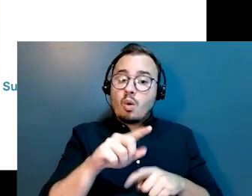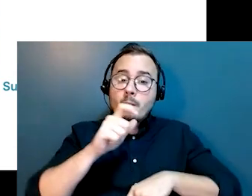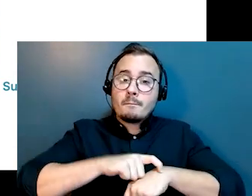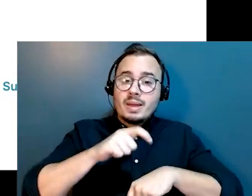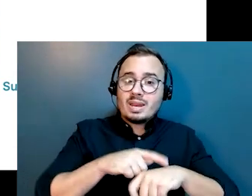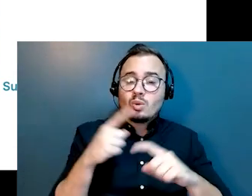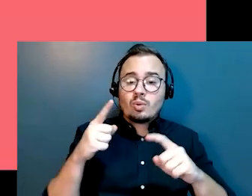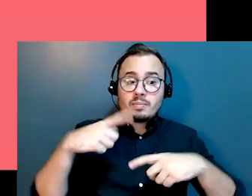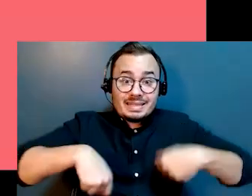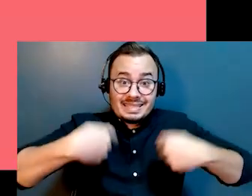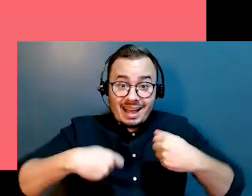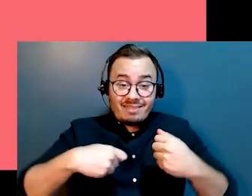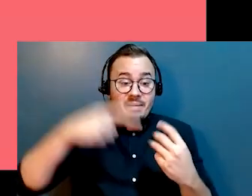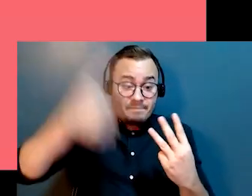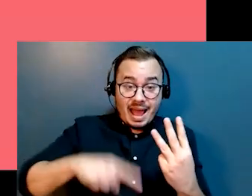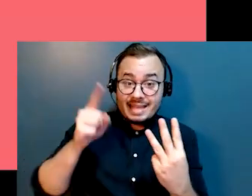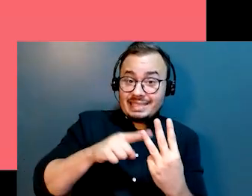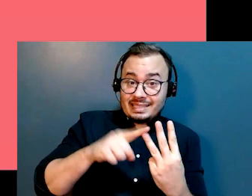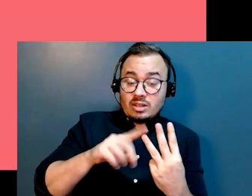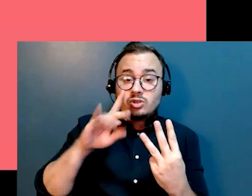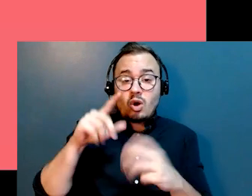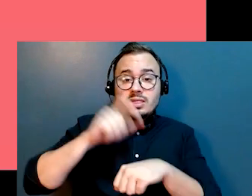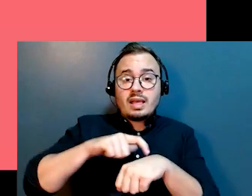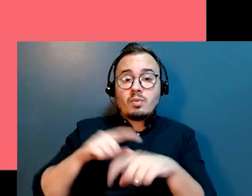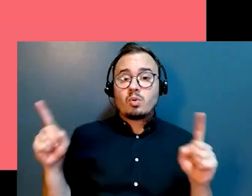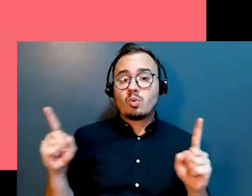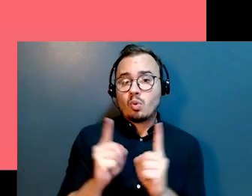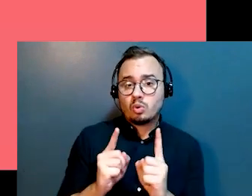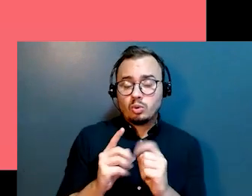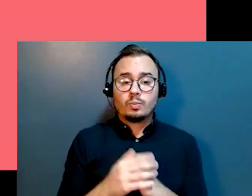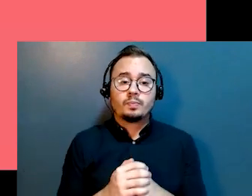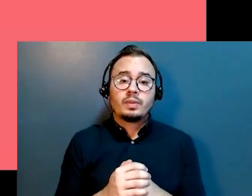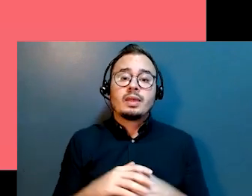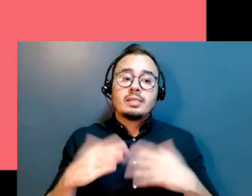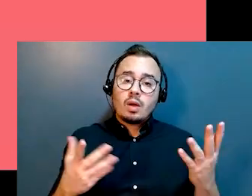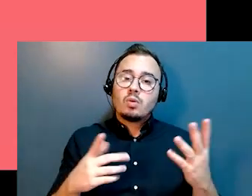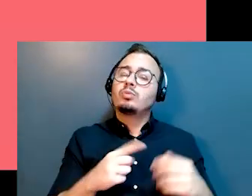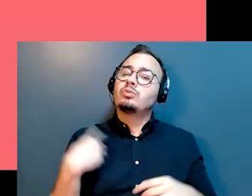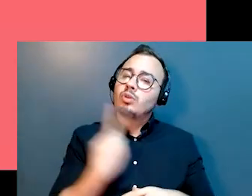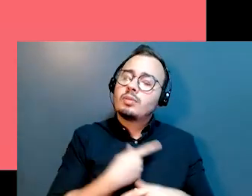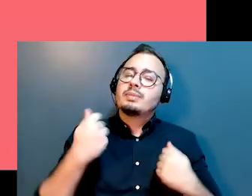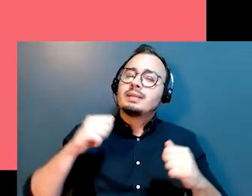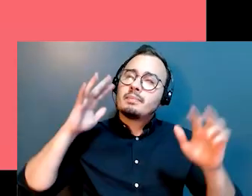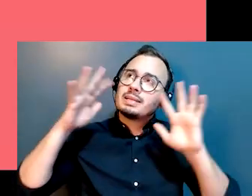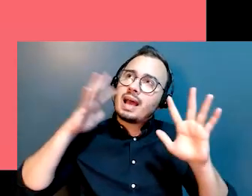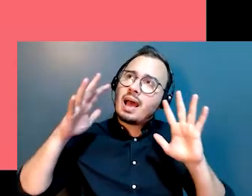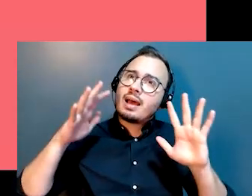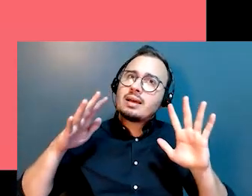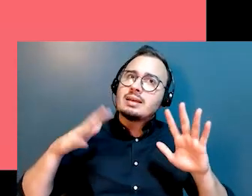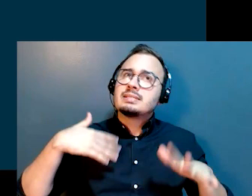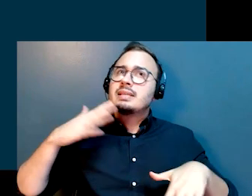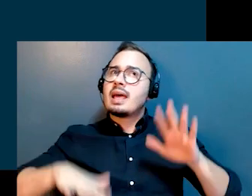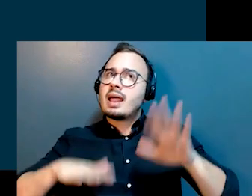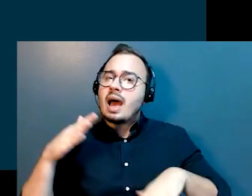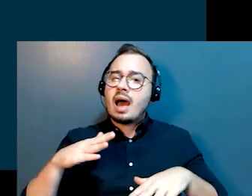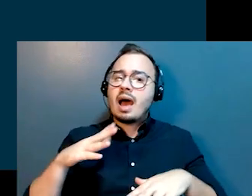a minha pergunta é, não seria muito melhor se nós adotássemos uma abordagem similar à do restaurante, que eu comentei no início? Aí alguém